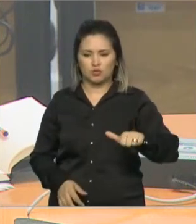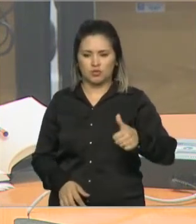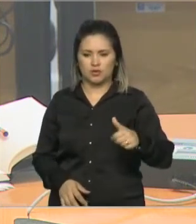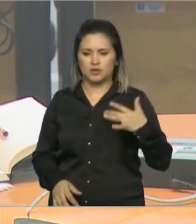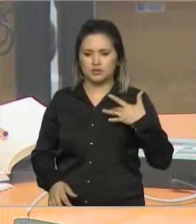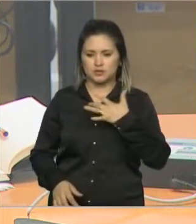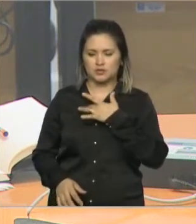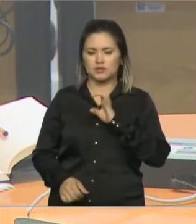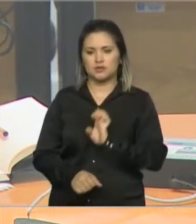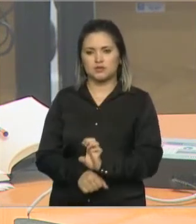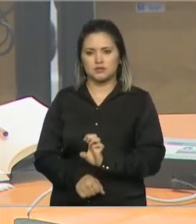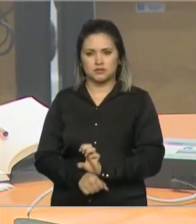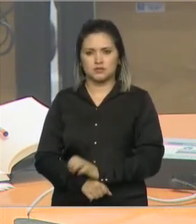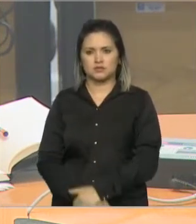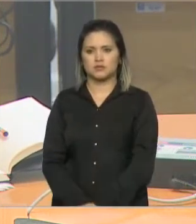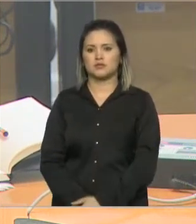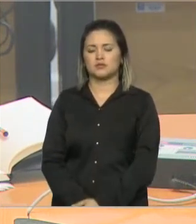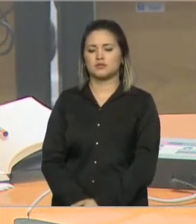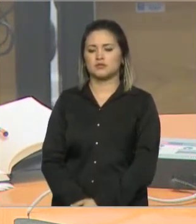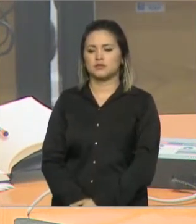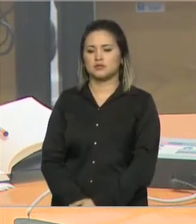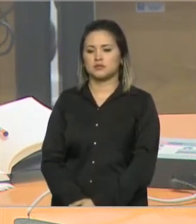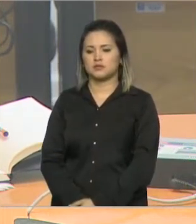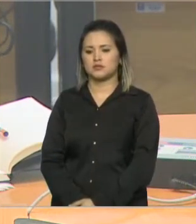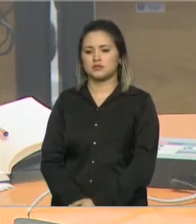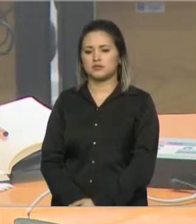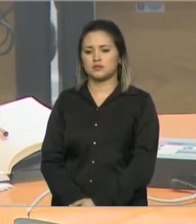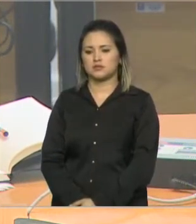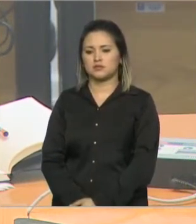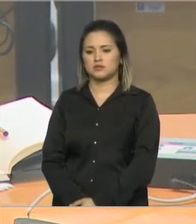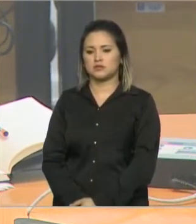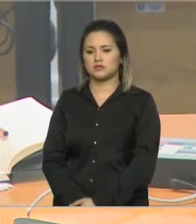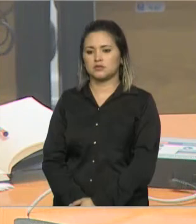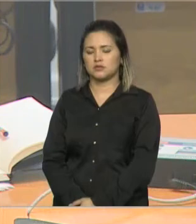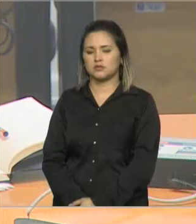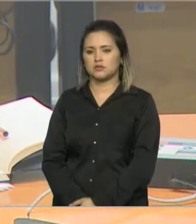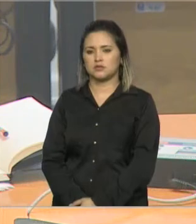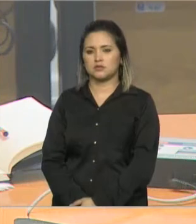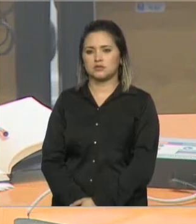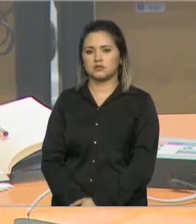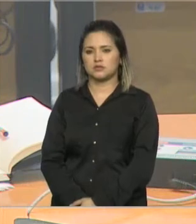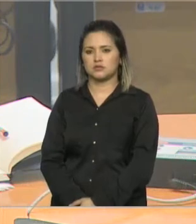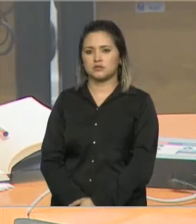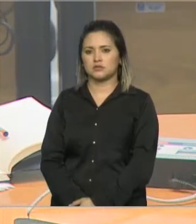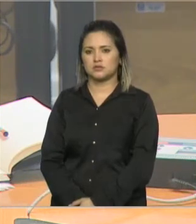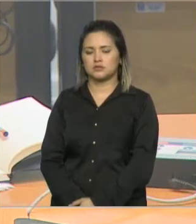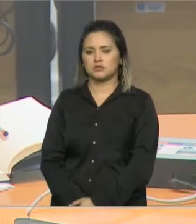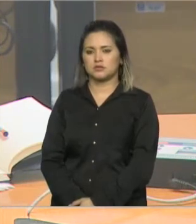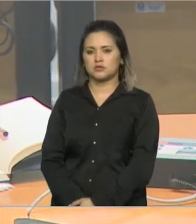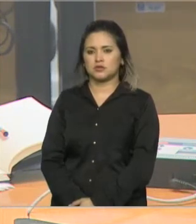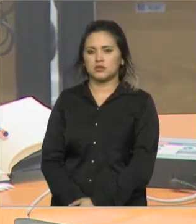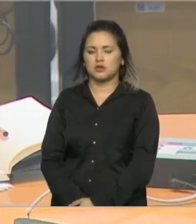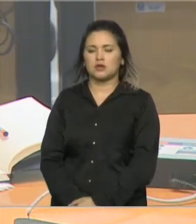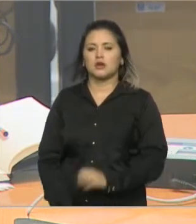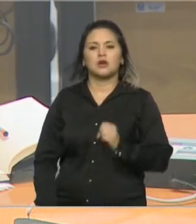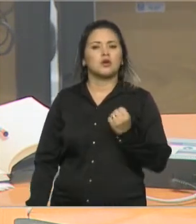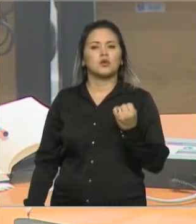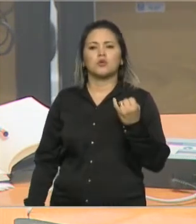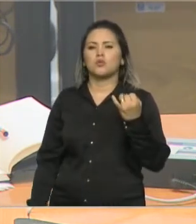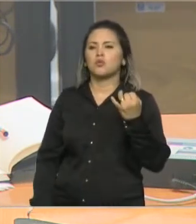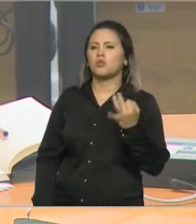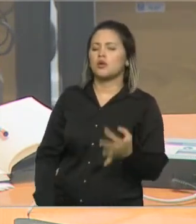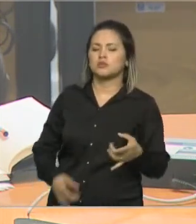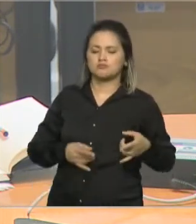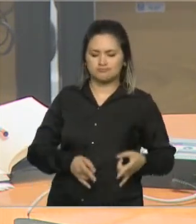Estado. Melhoramos? Melhoramos. A gente aumentou o número de procedimentos? Muito. Aumentou o número de internações? Muito. O número de leitos?